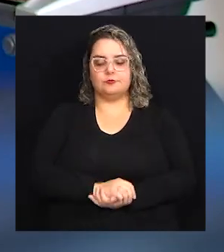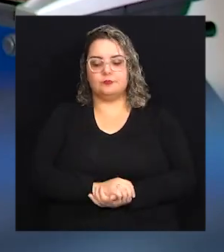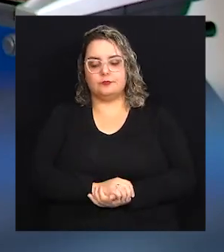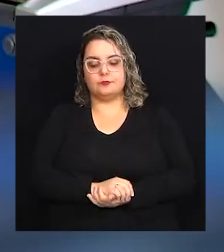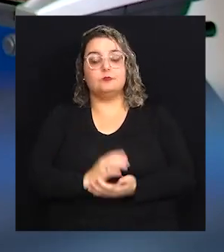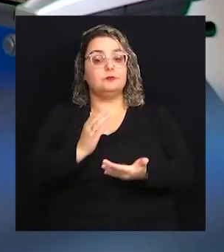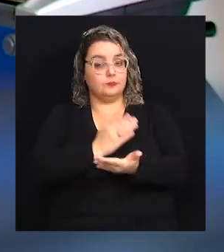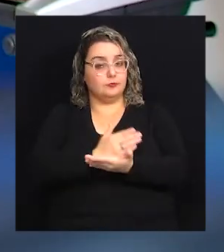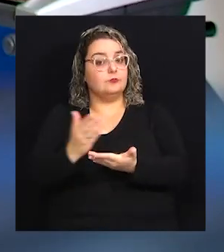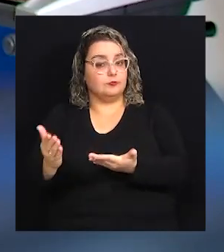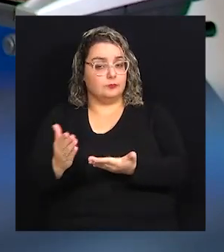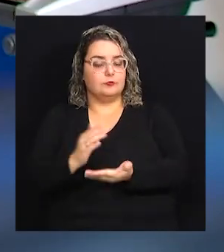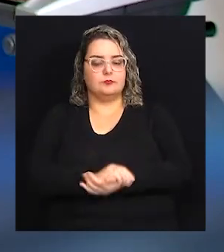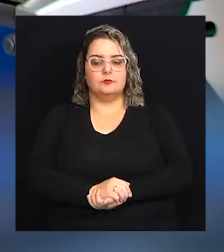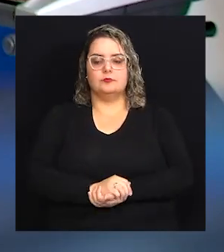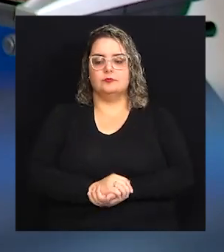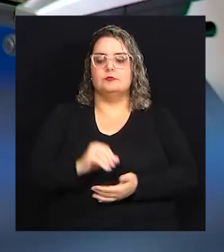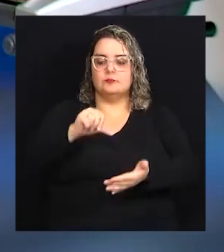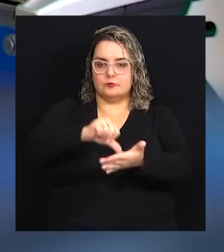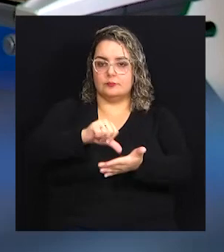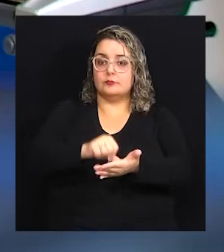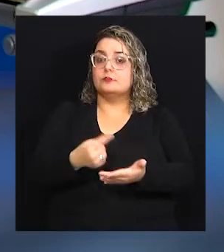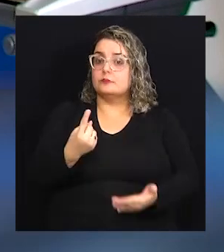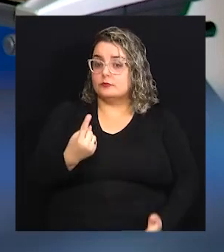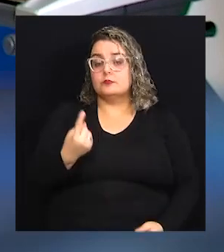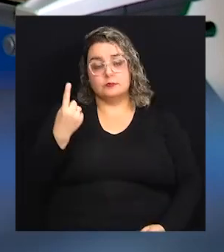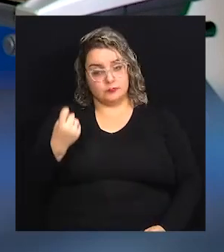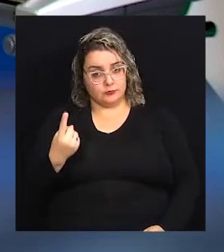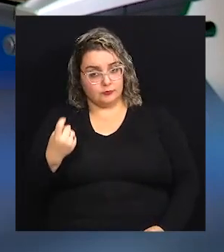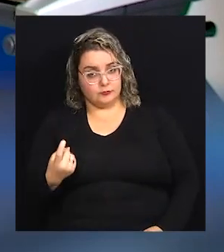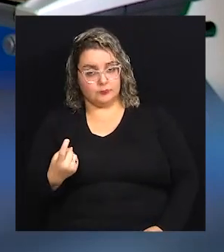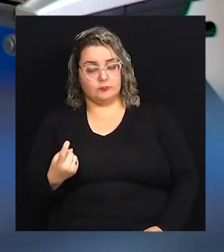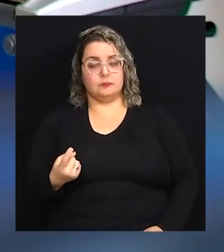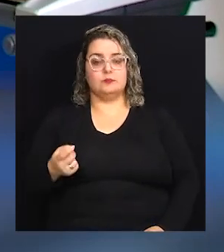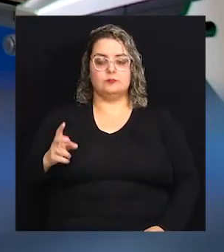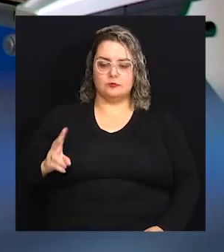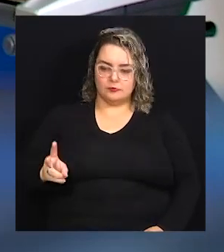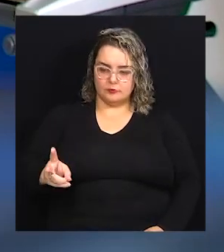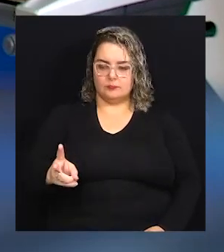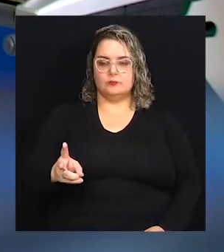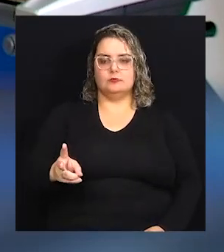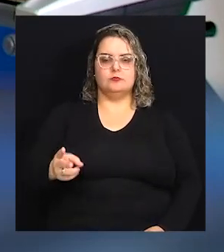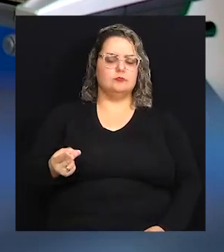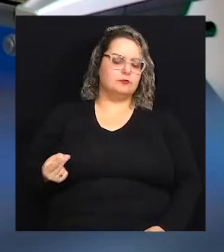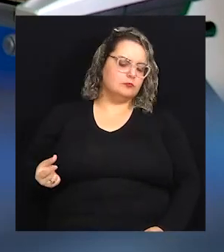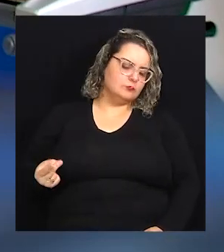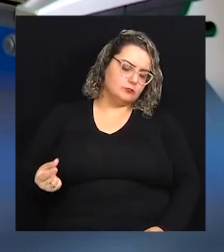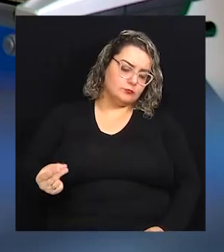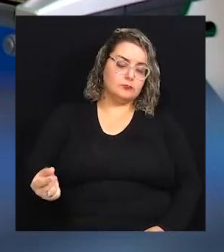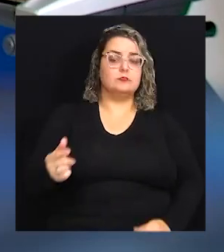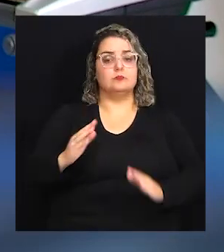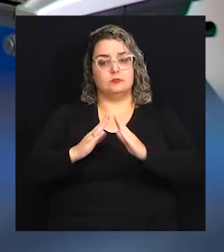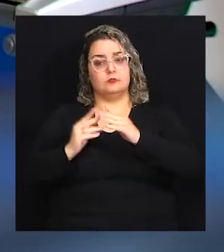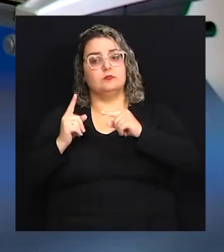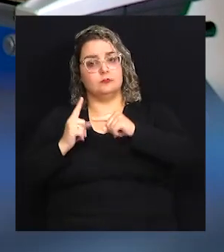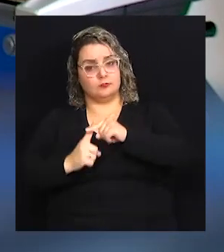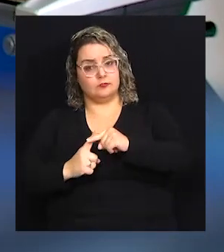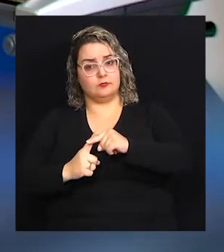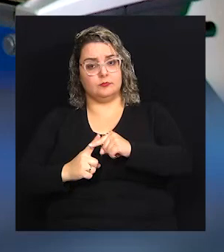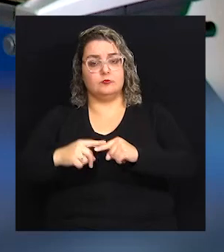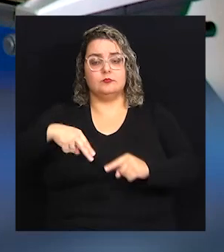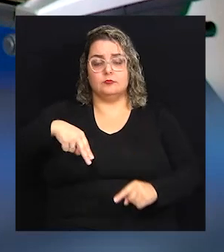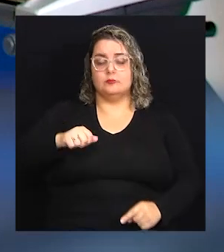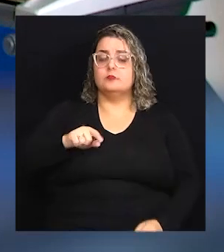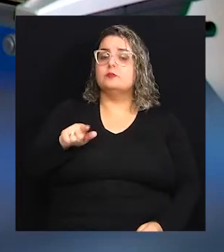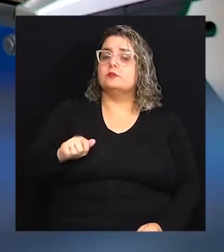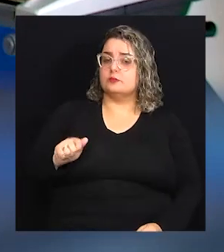Bom, no começo, a unidade 1, que era a única, ela foi mantida por muitos anos pela Igreja do Nazareno